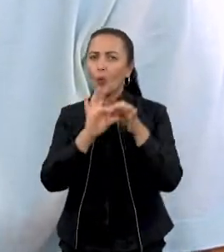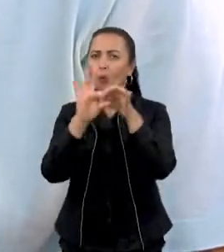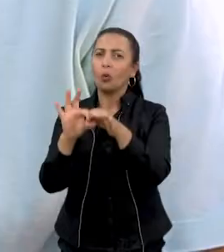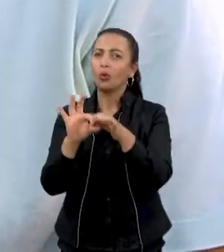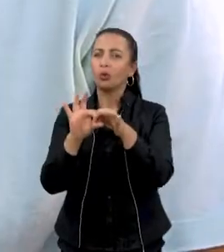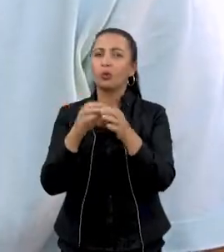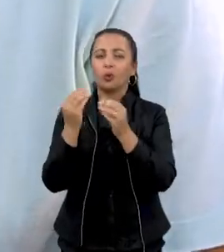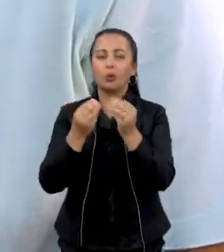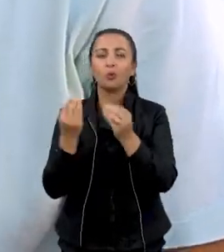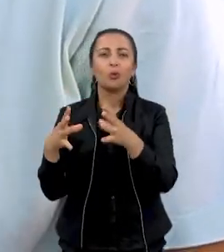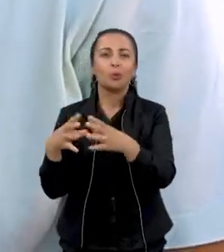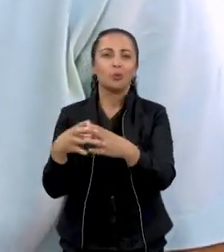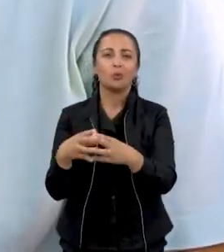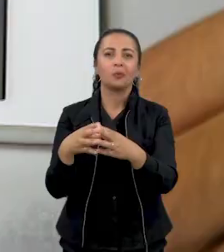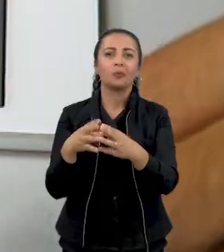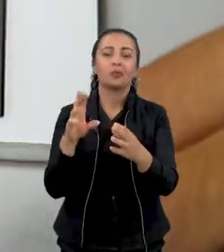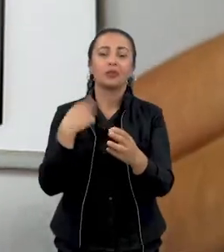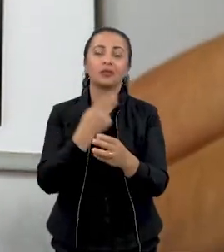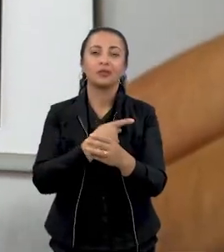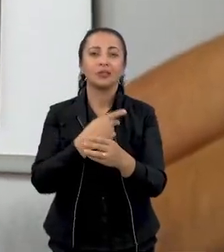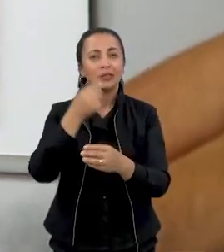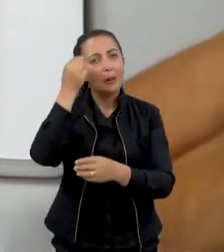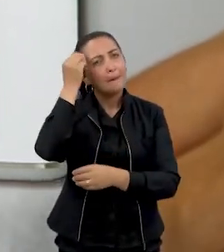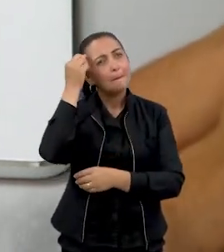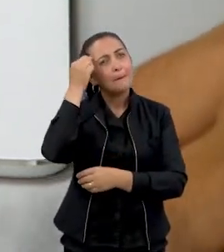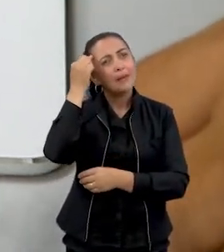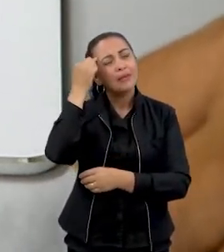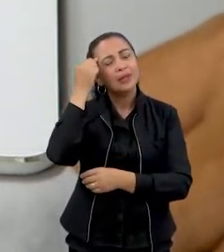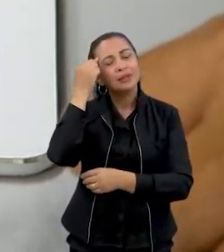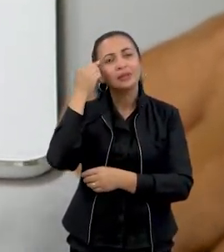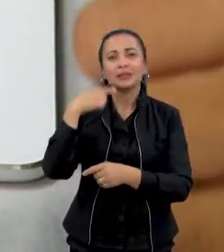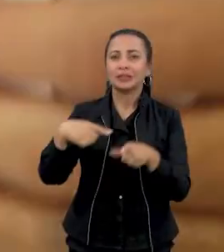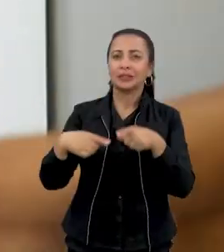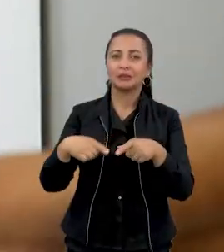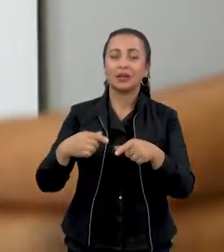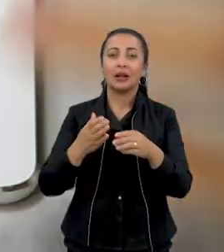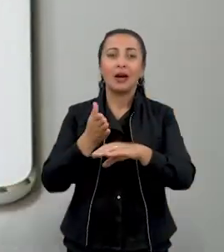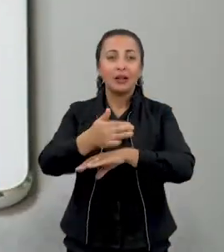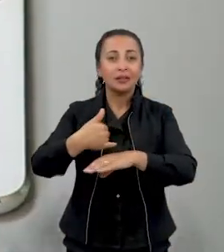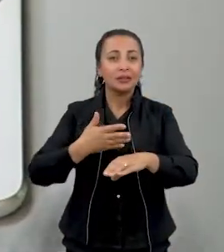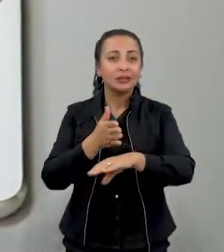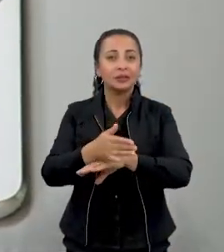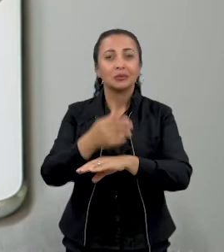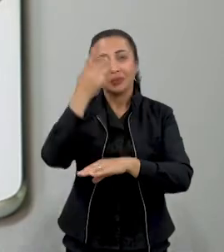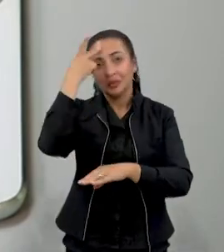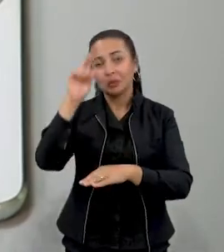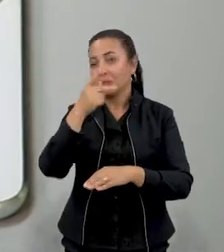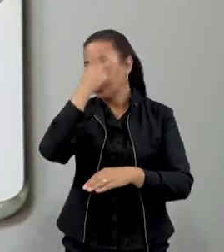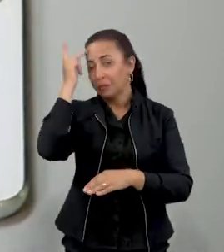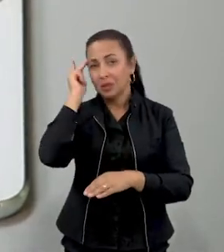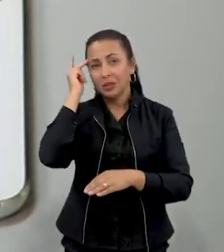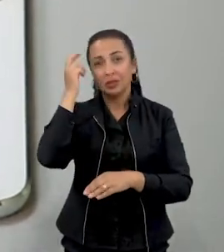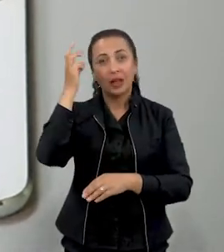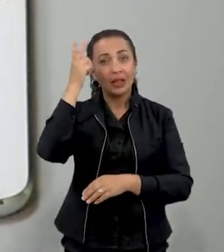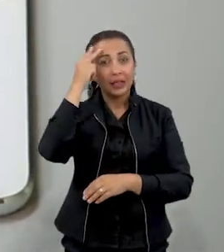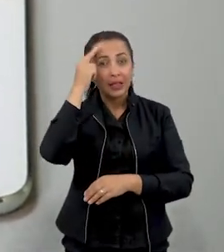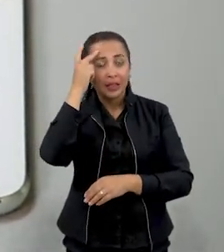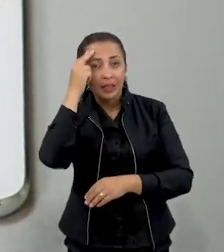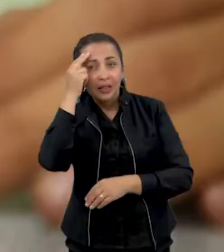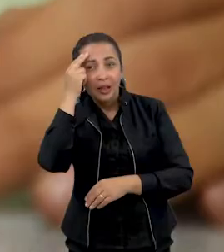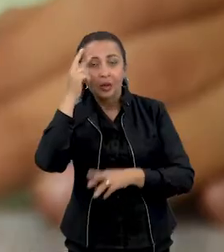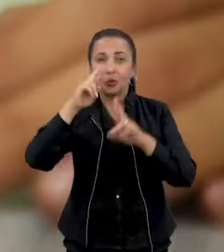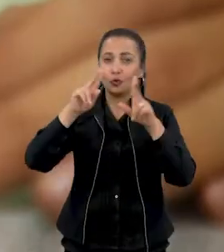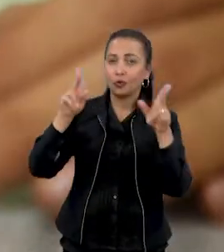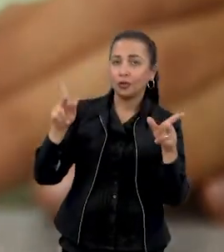isso que nos uniu como um grupo. A gente estava pensando em trabalhar com acessibilidade para pessoas